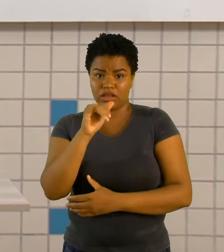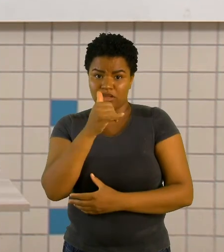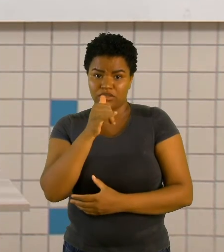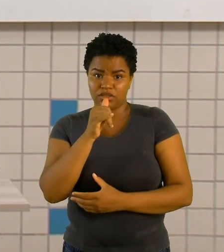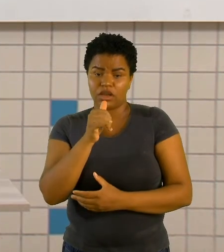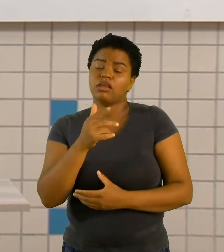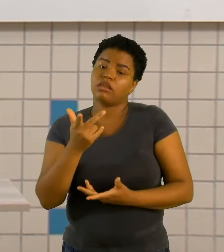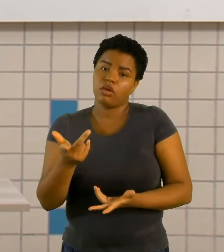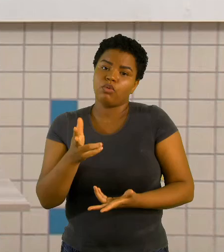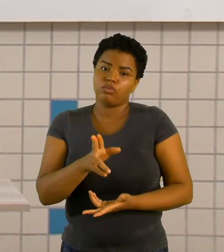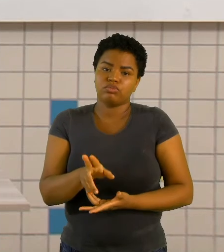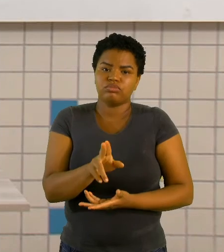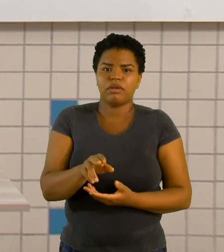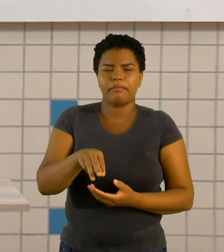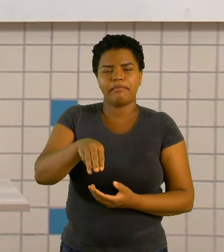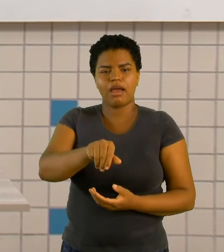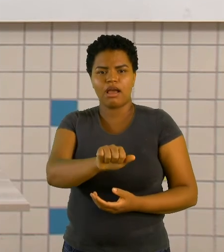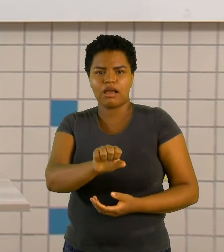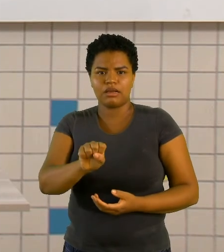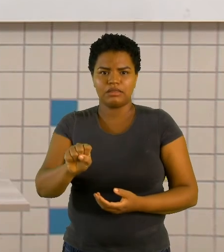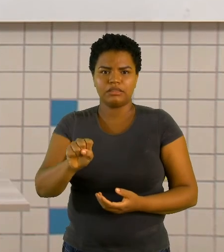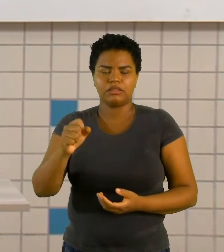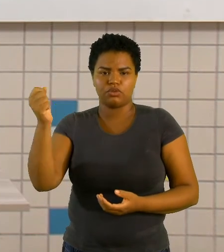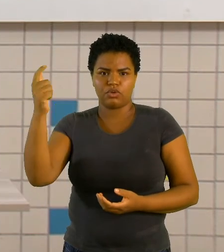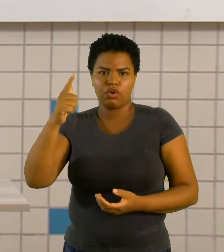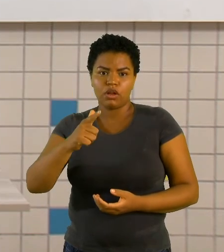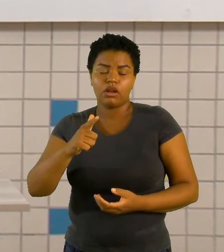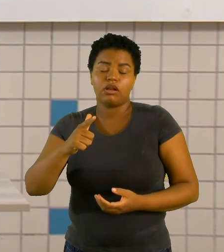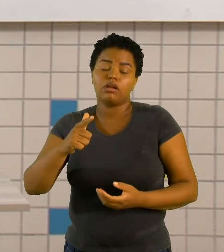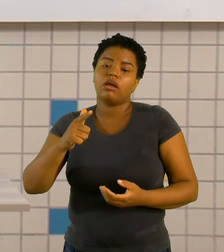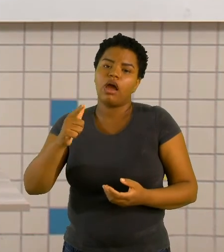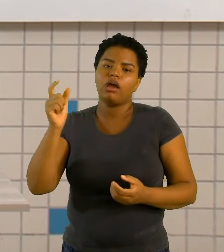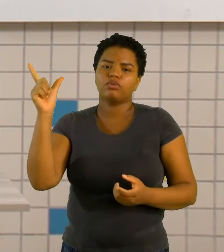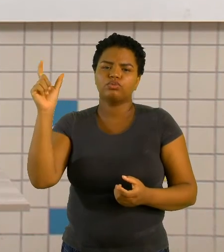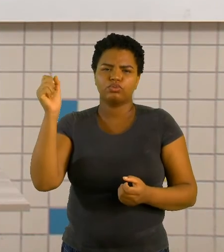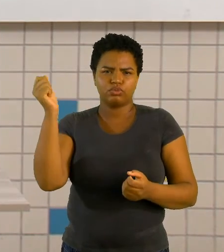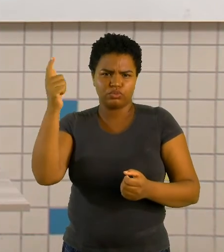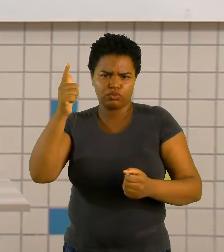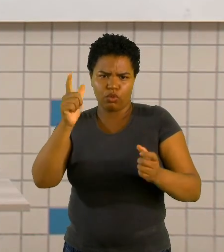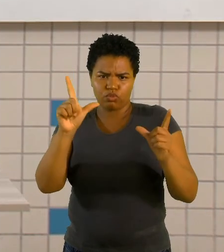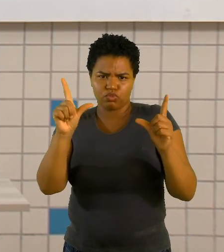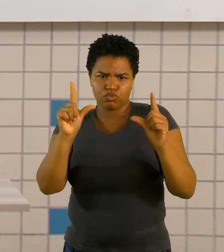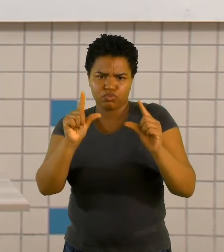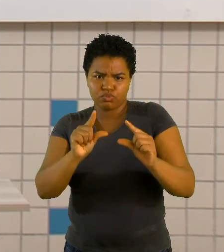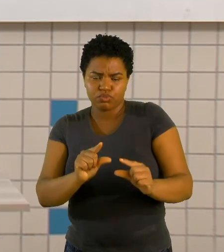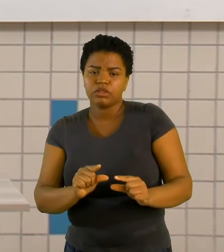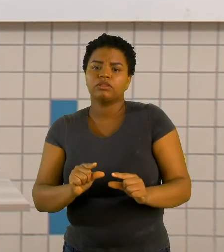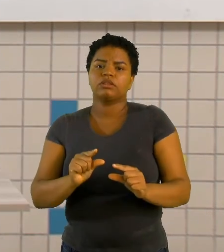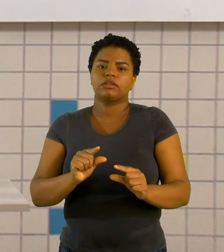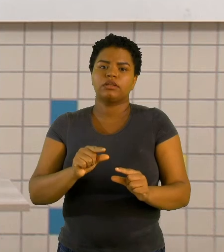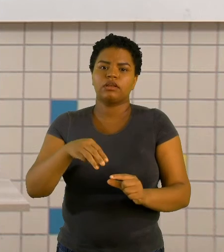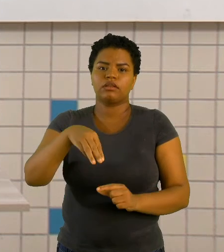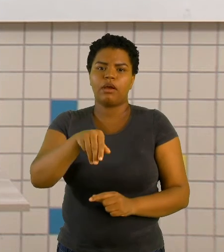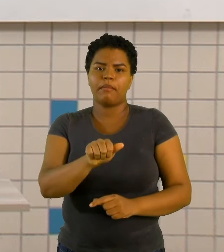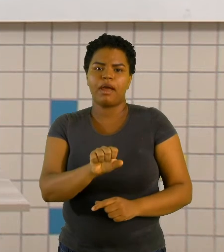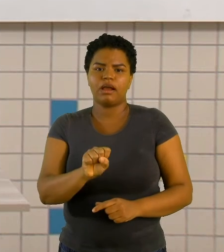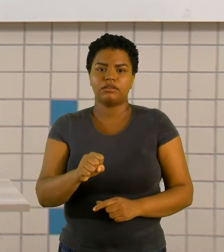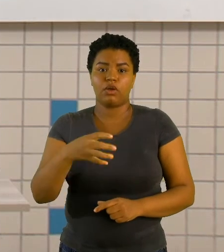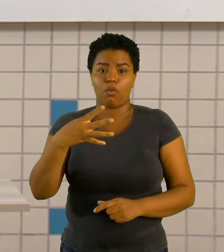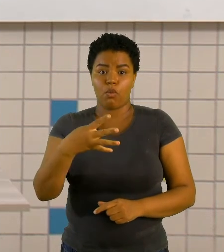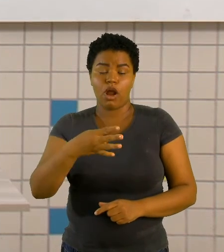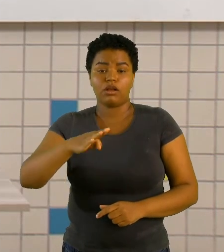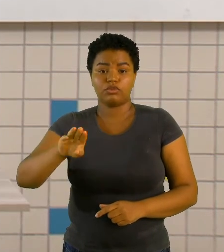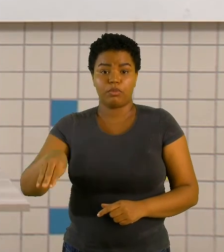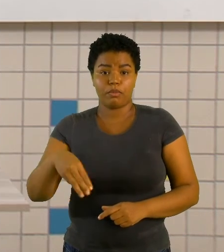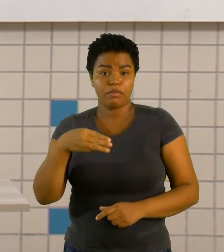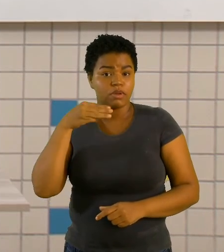cada segundo que se passa, o Sol diminui. Ele reduz a sua massa a um ritmo de 4 milhões de toneladas por